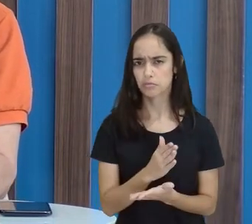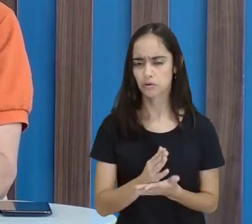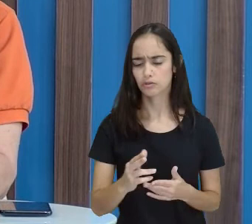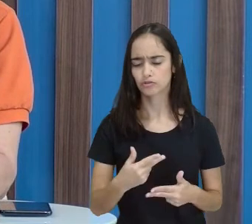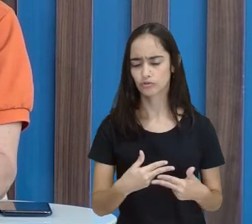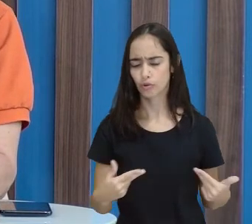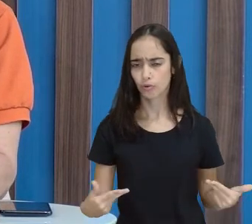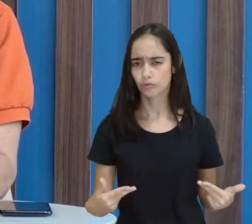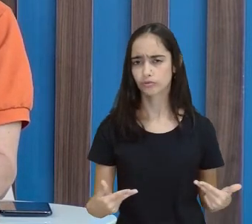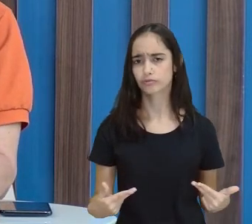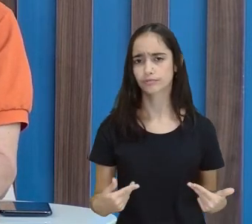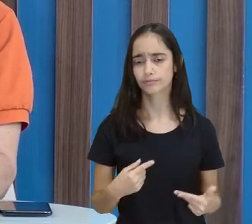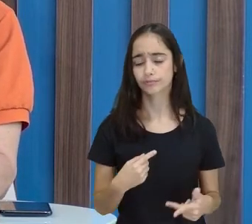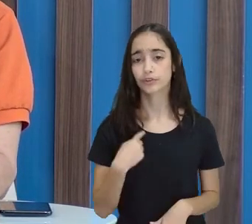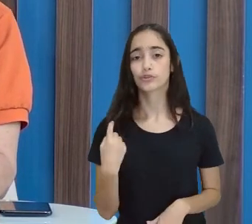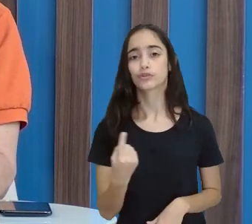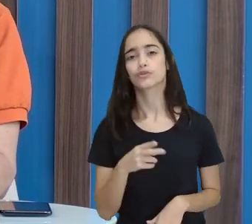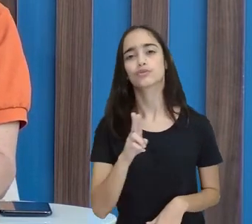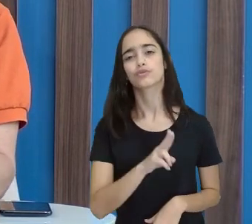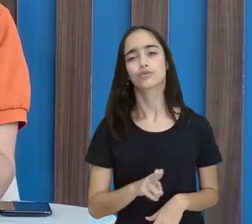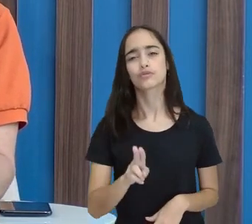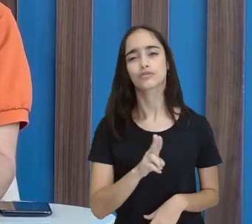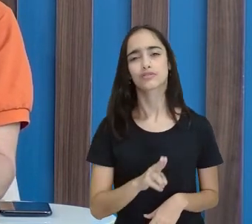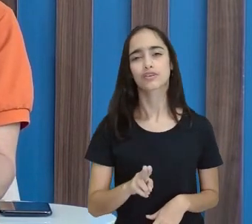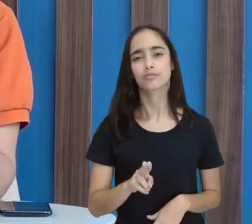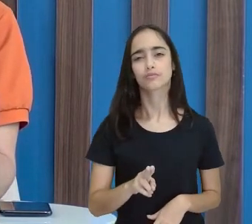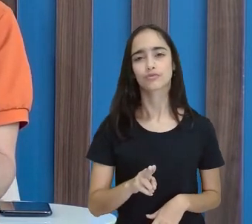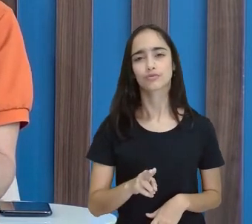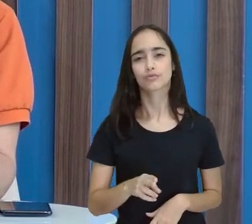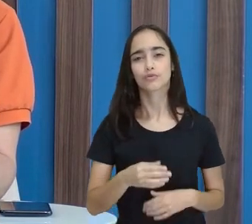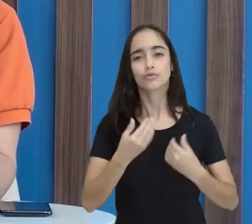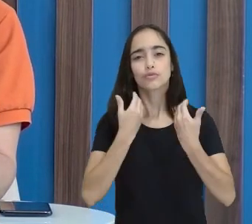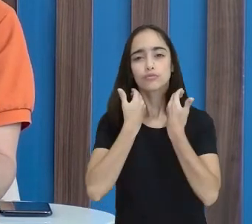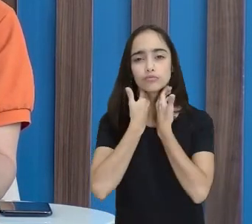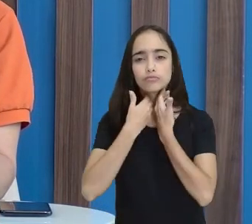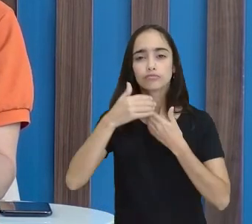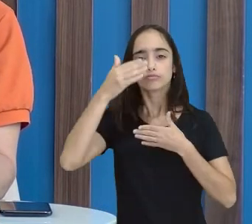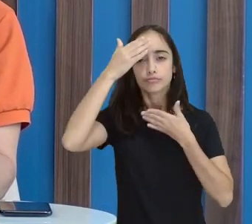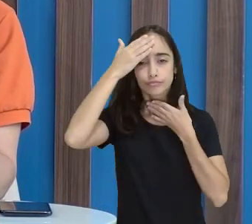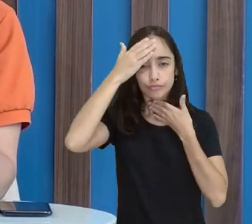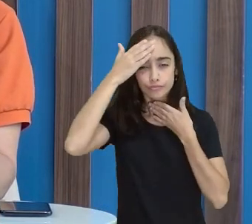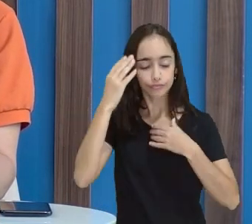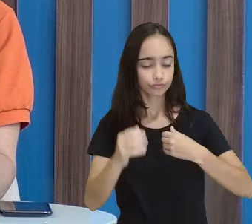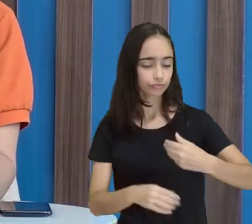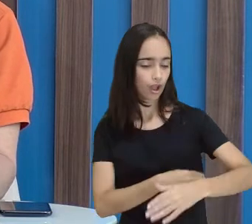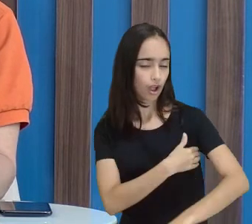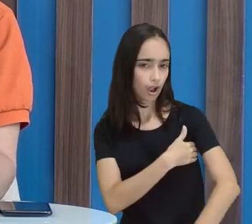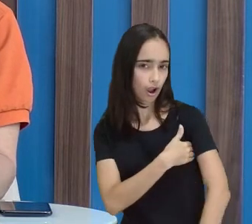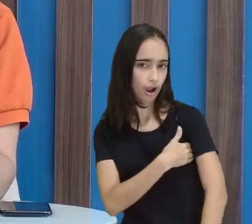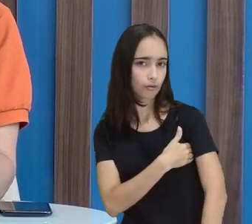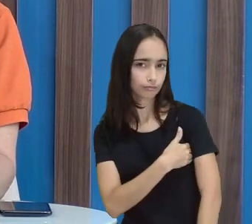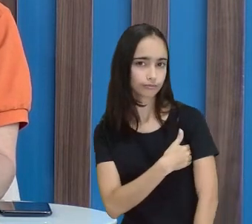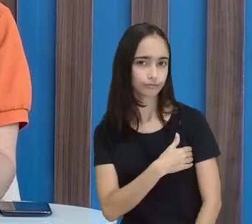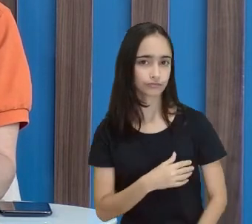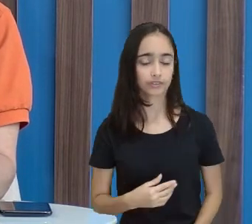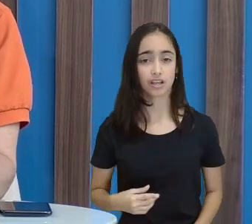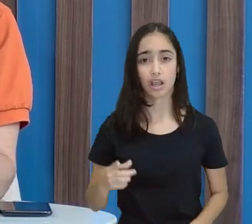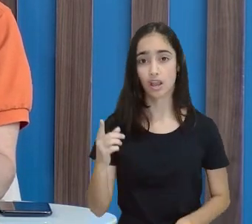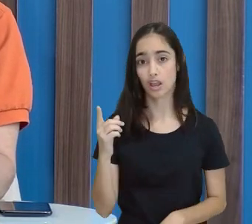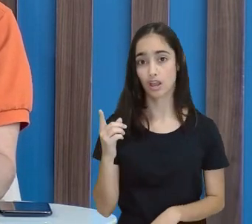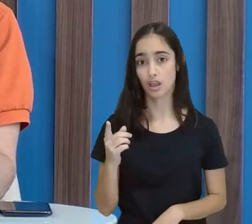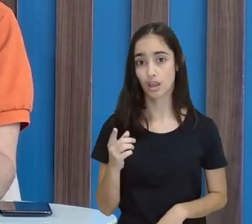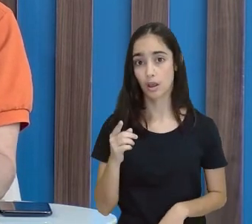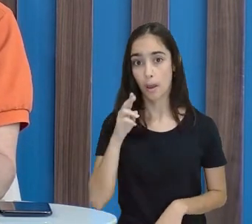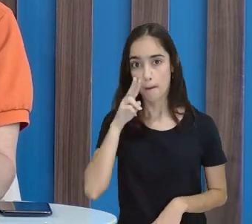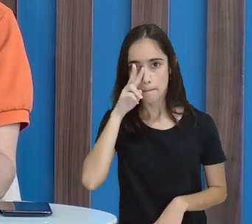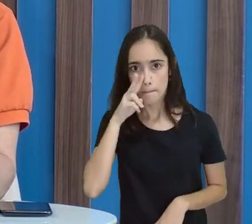realmente alguns a gente usa muito em casa. O termômetro é essencial, porque se a gente tem suspeita de febre é muito perigoso, né?